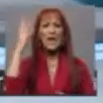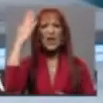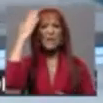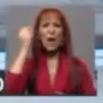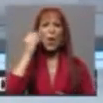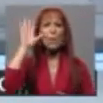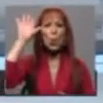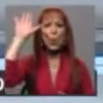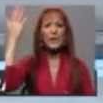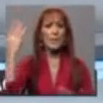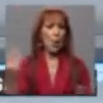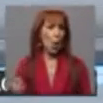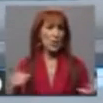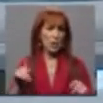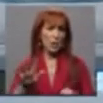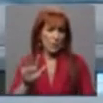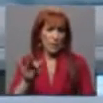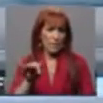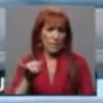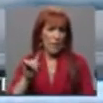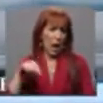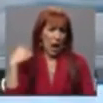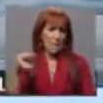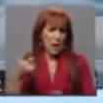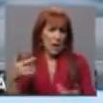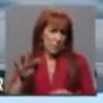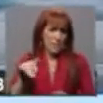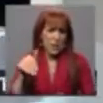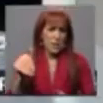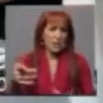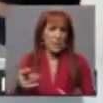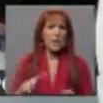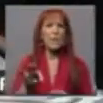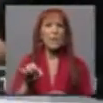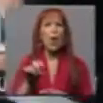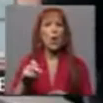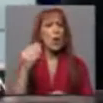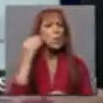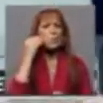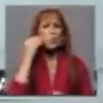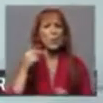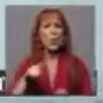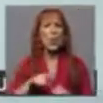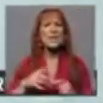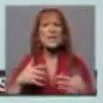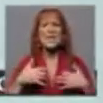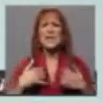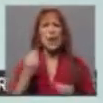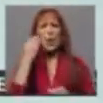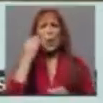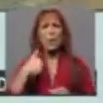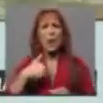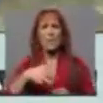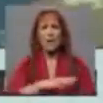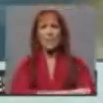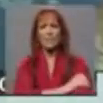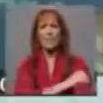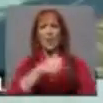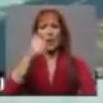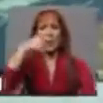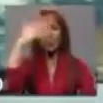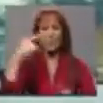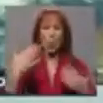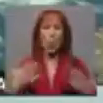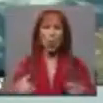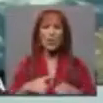Então, da meteorologia para hoje e também para o dia de amanhã, para o fim de semana. Paula, então, como é que vai estar esta sexta-feira? Olá, bom dia.